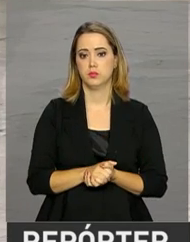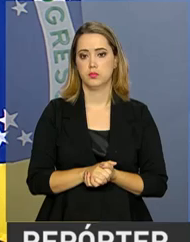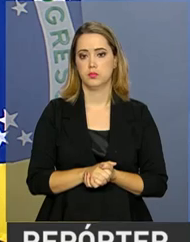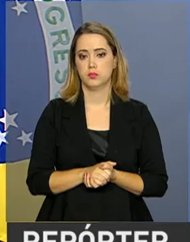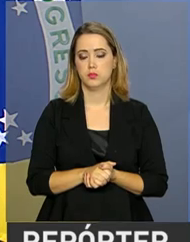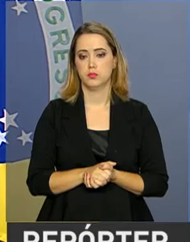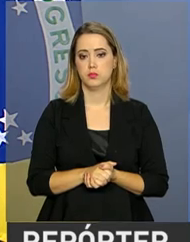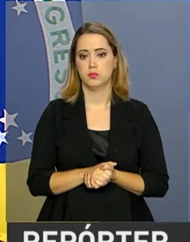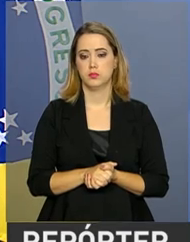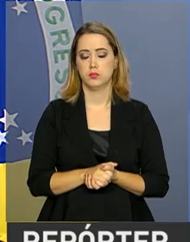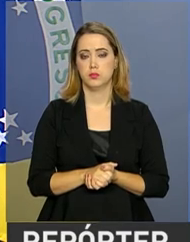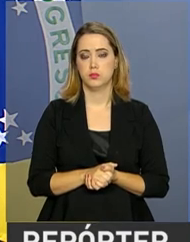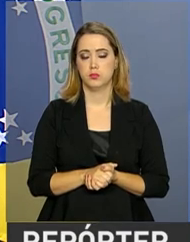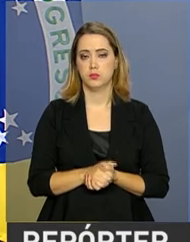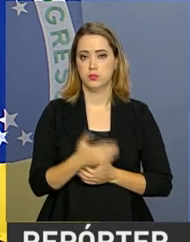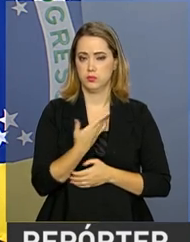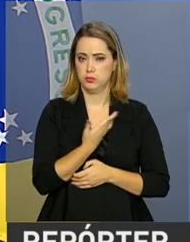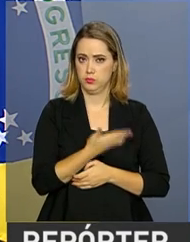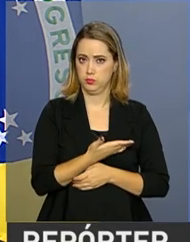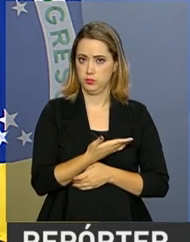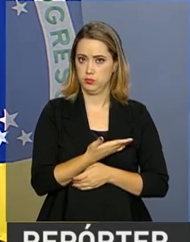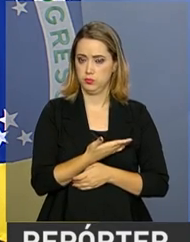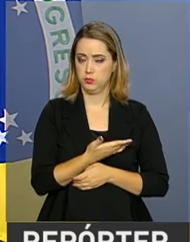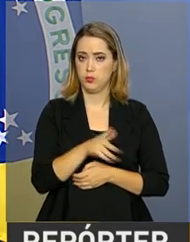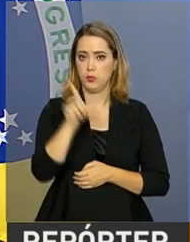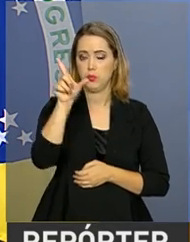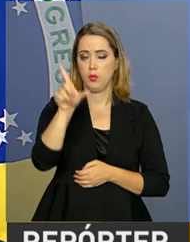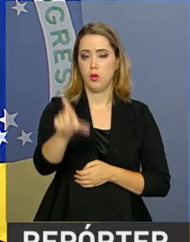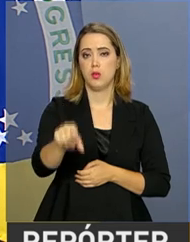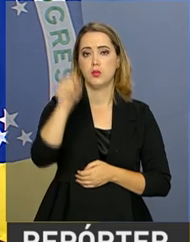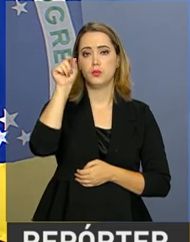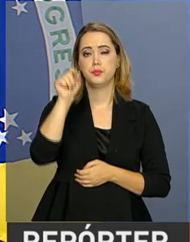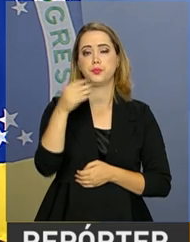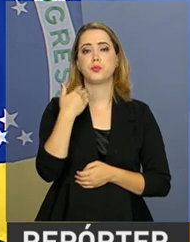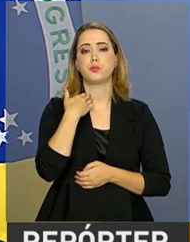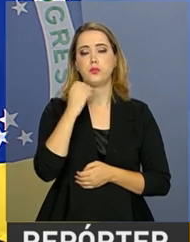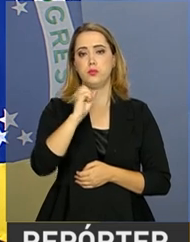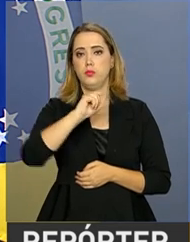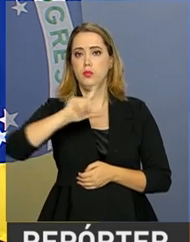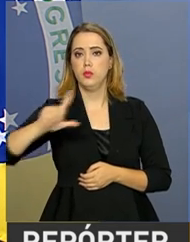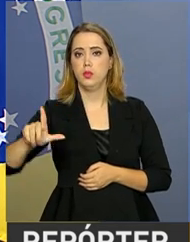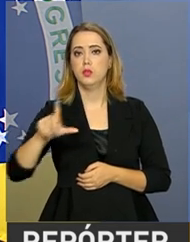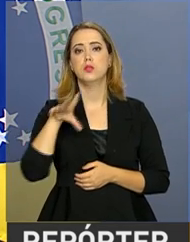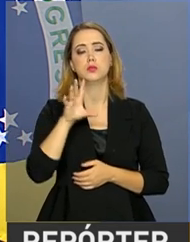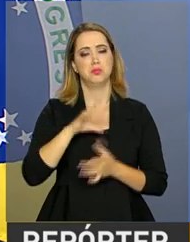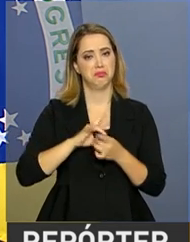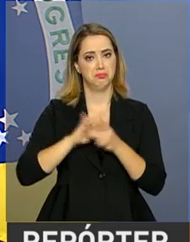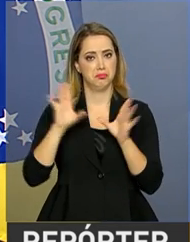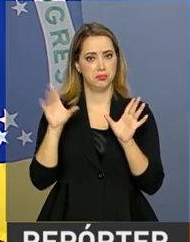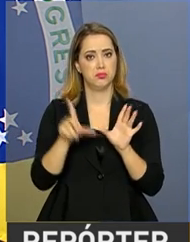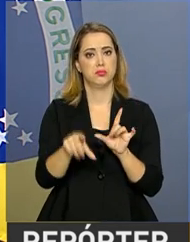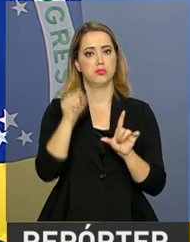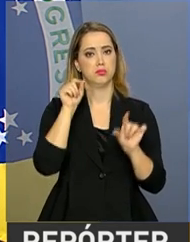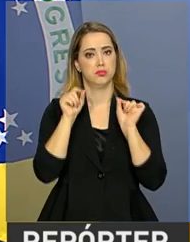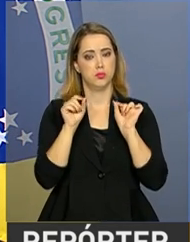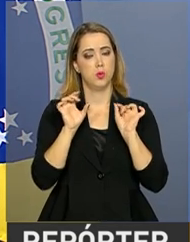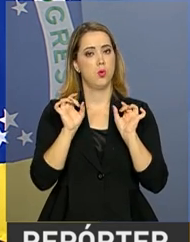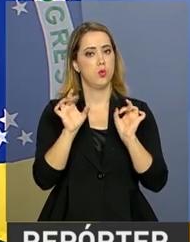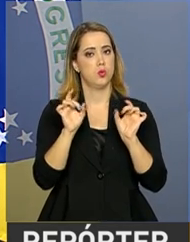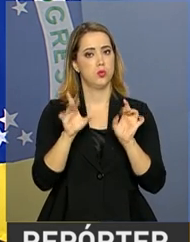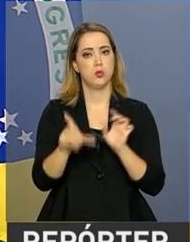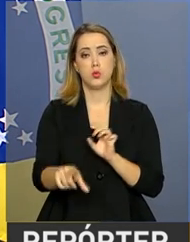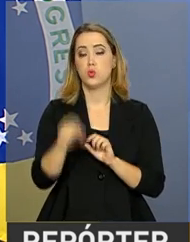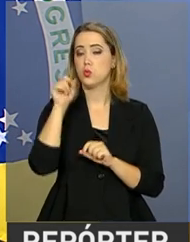economia a decisão do Banco Central que delibera de forma independente e com base em elementos exclusivamente